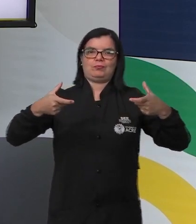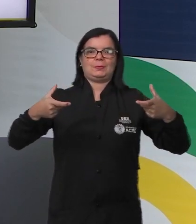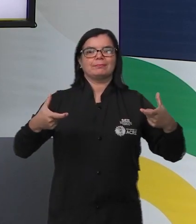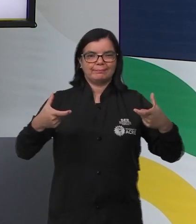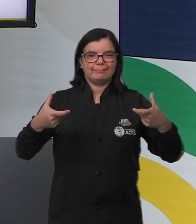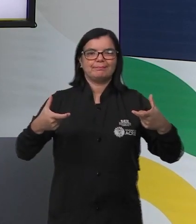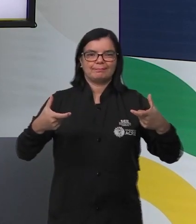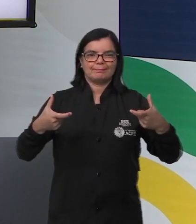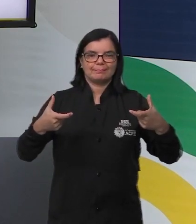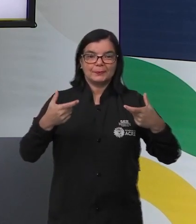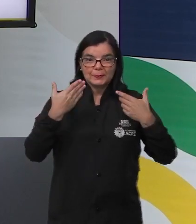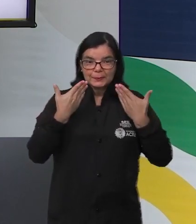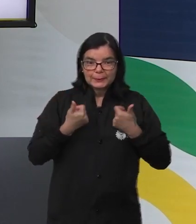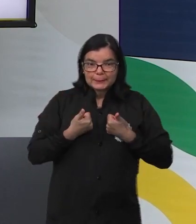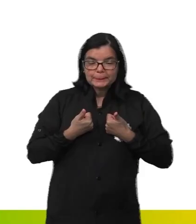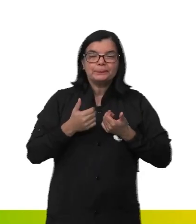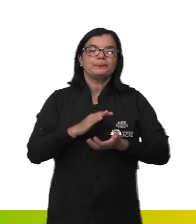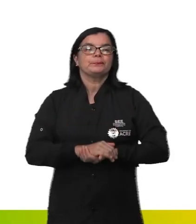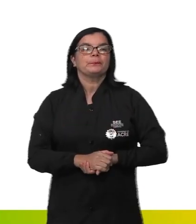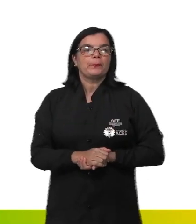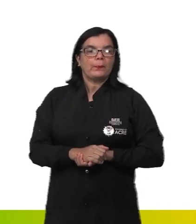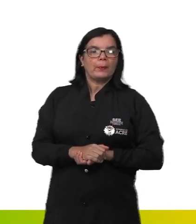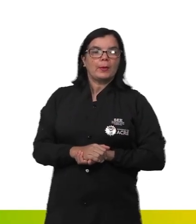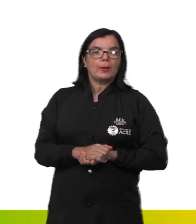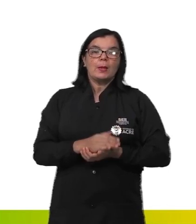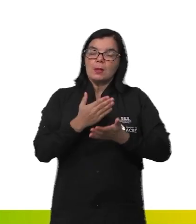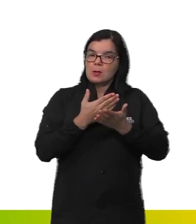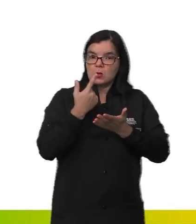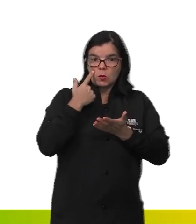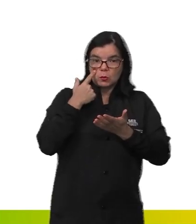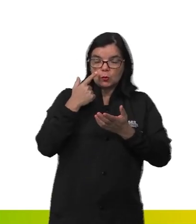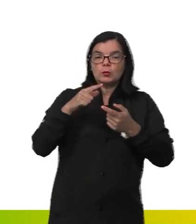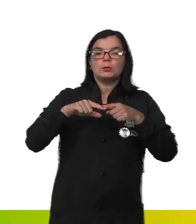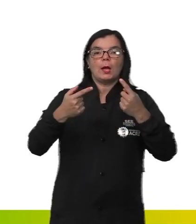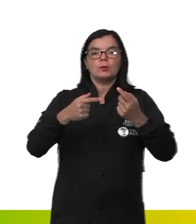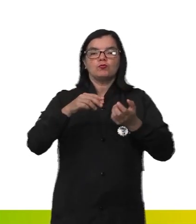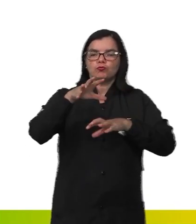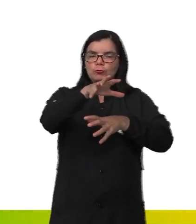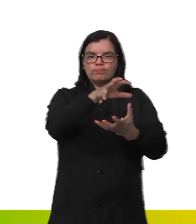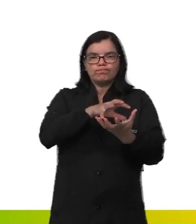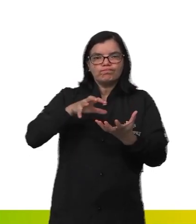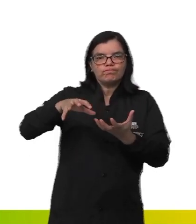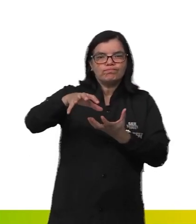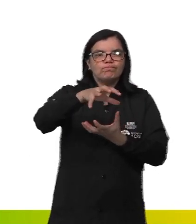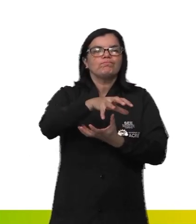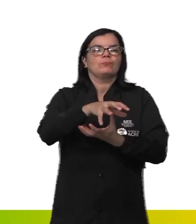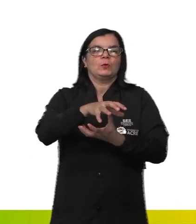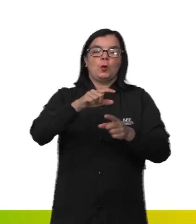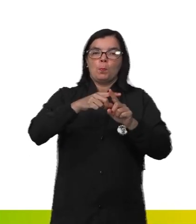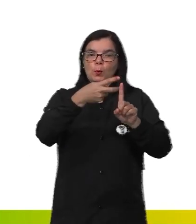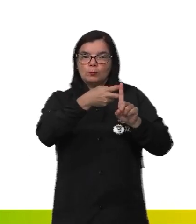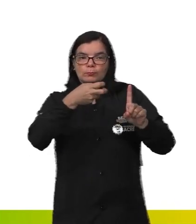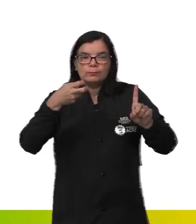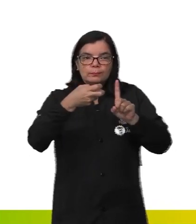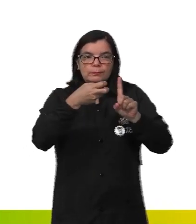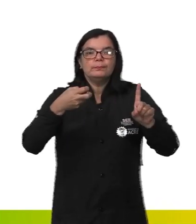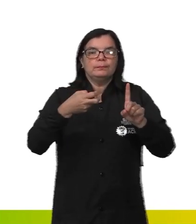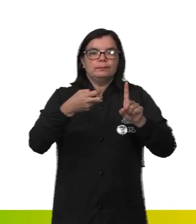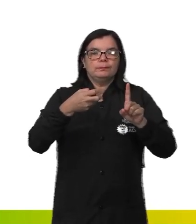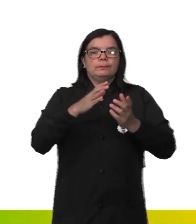universo múltiplo. Tranquilo? Avançando. Com dimensões continentais, inicialmente povoado por indígenas,